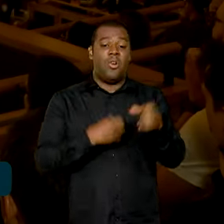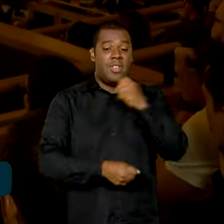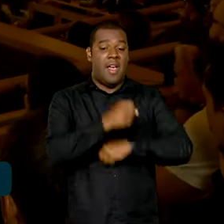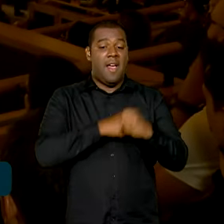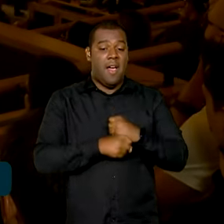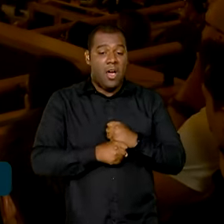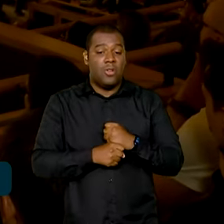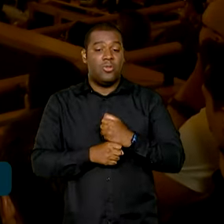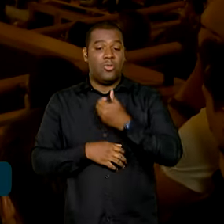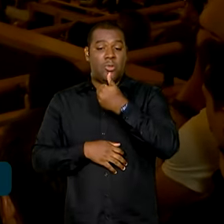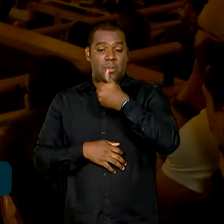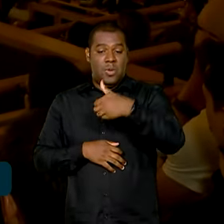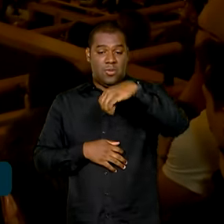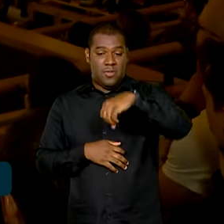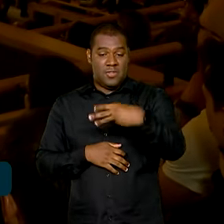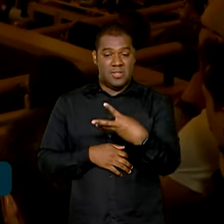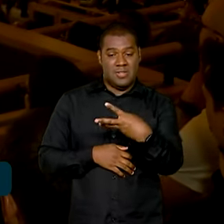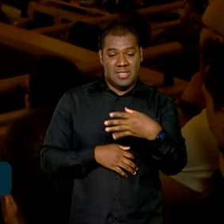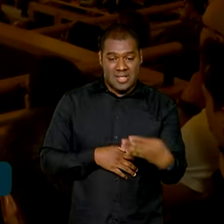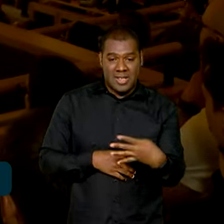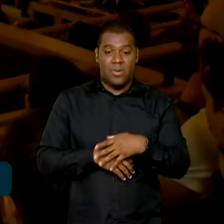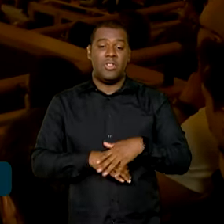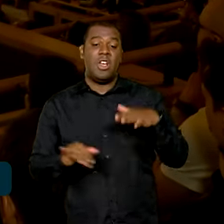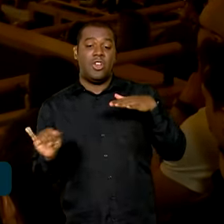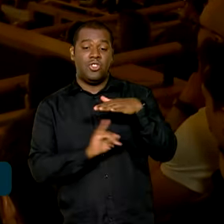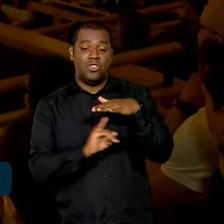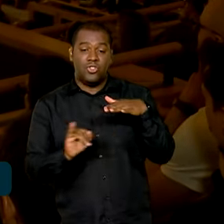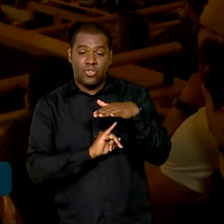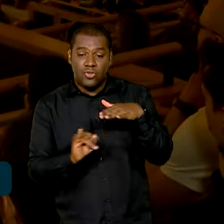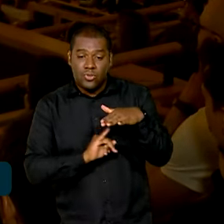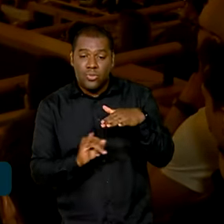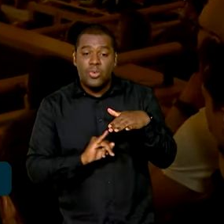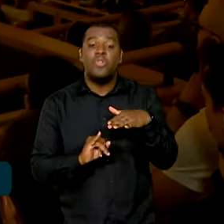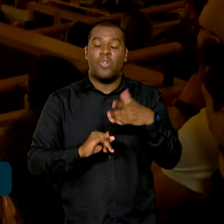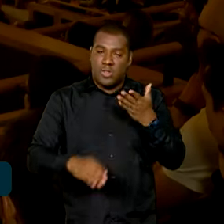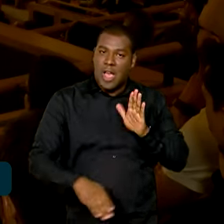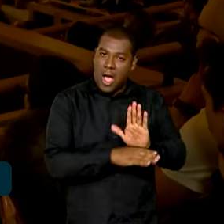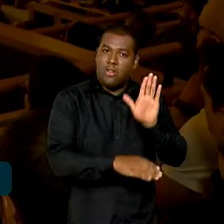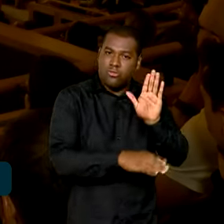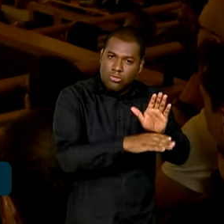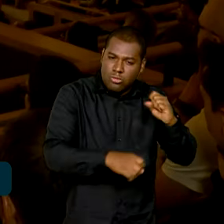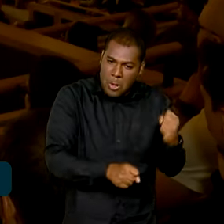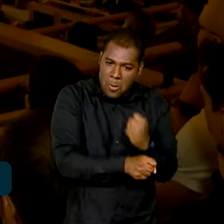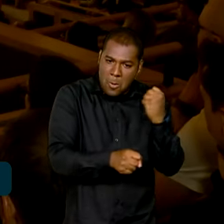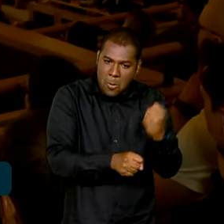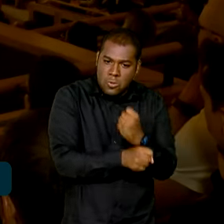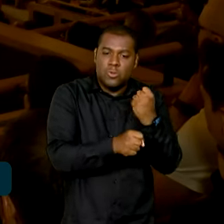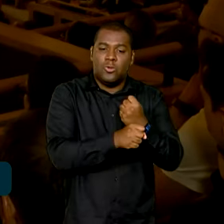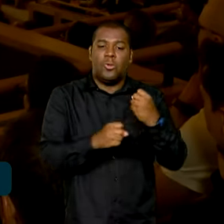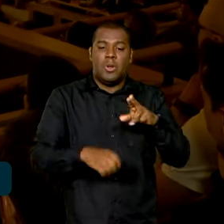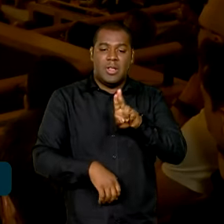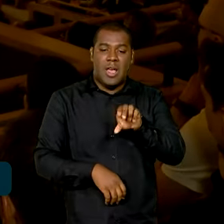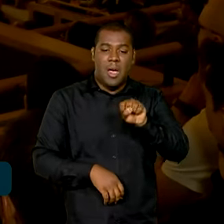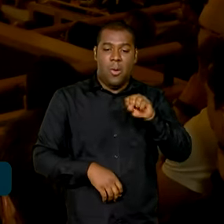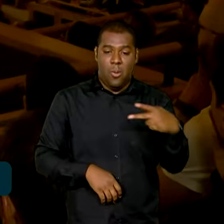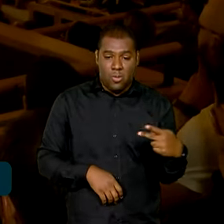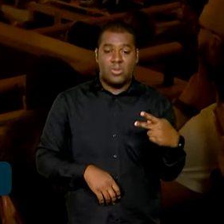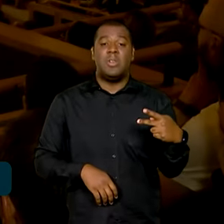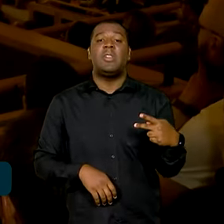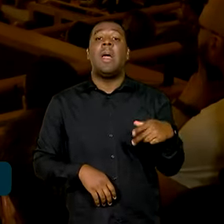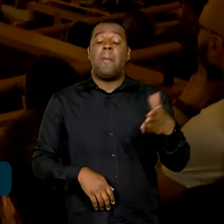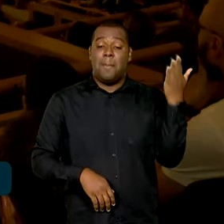1934 com a integração de institutos e faculdades já existentes. No período da ditadura militar, a USP